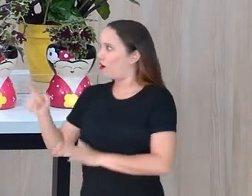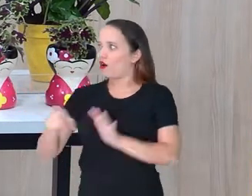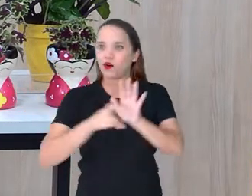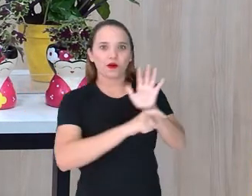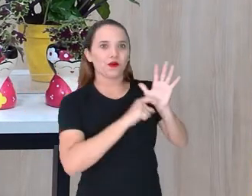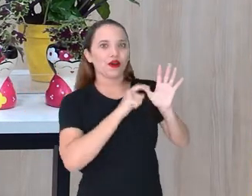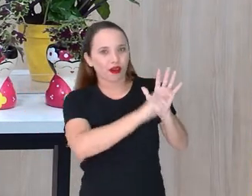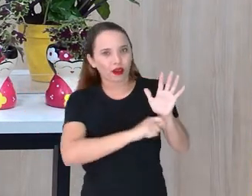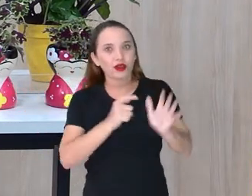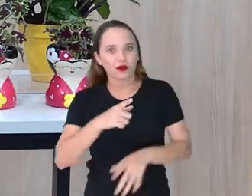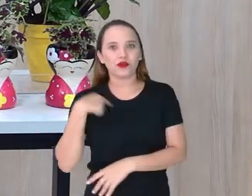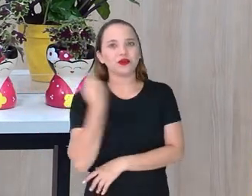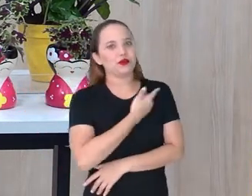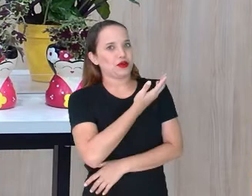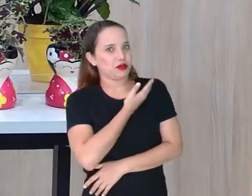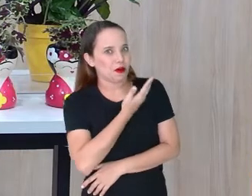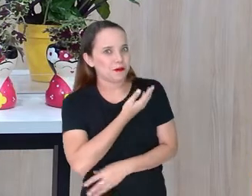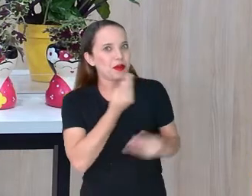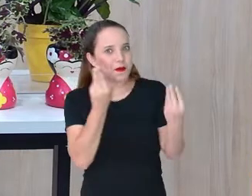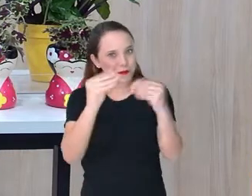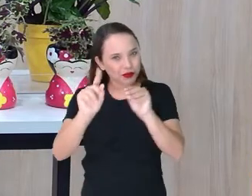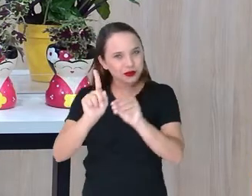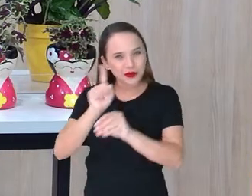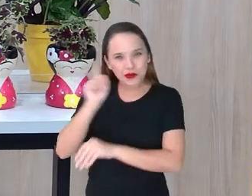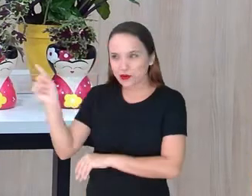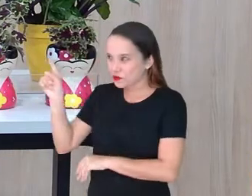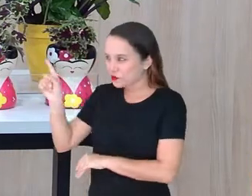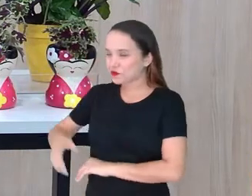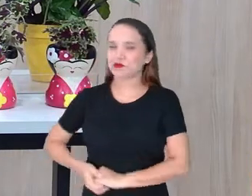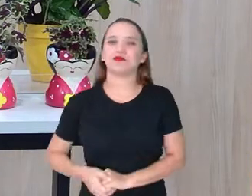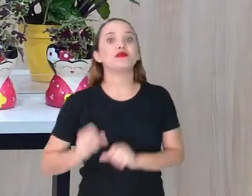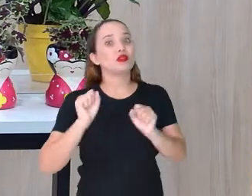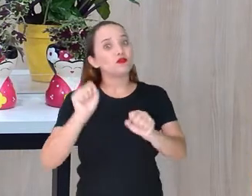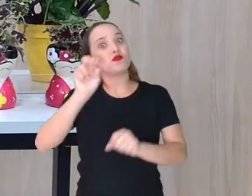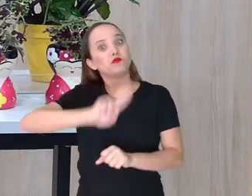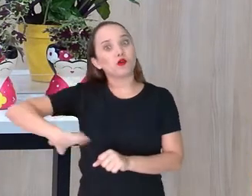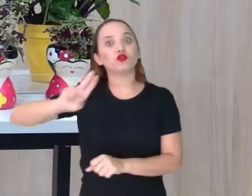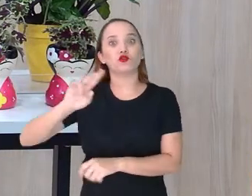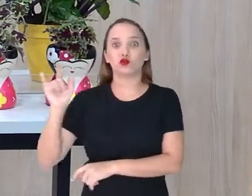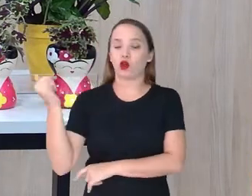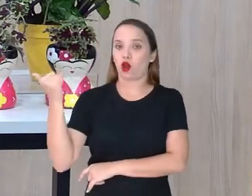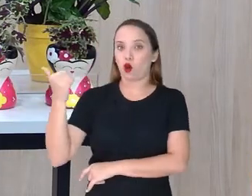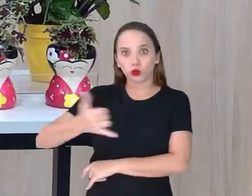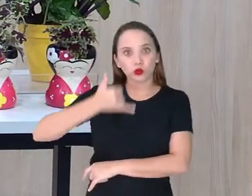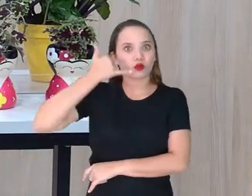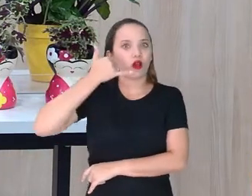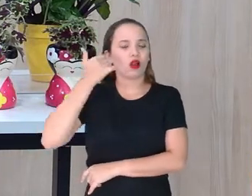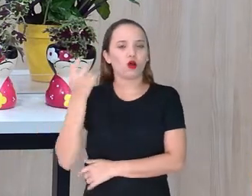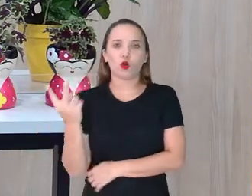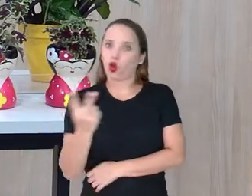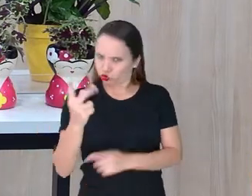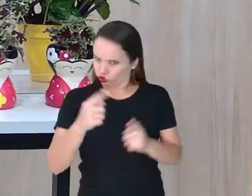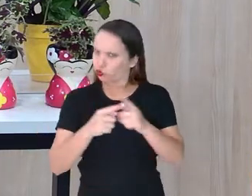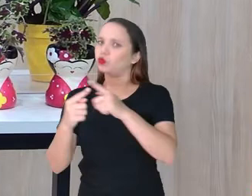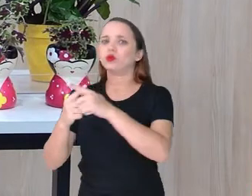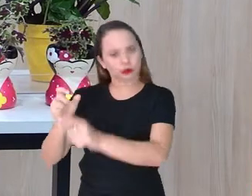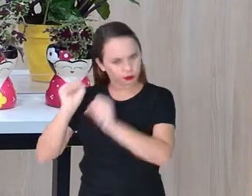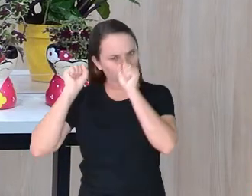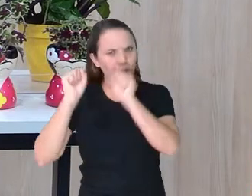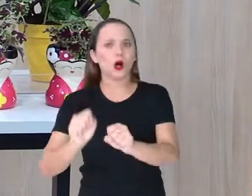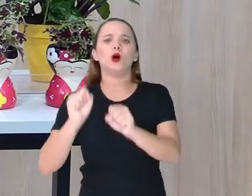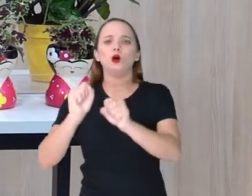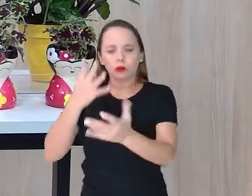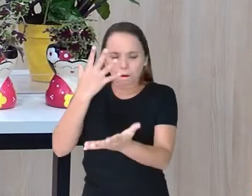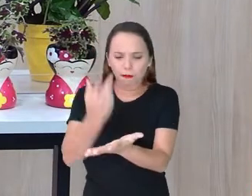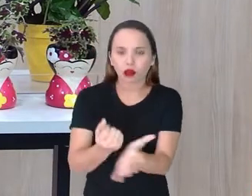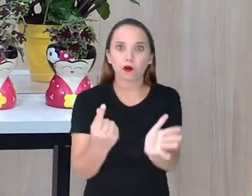aí está colocando e vocês podem usar o celular, o iOS ou Android, baixem as aulas para que vocês possam ter essa